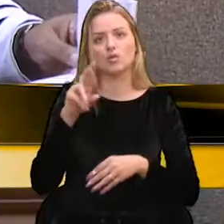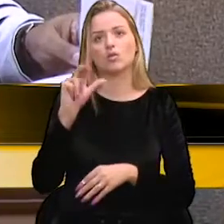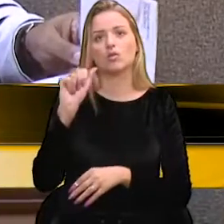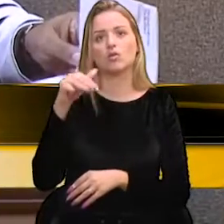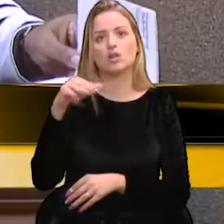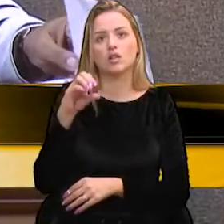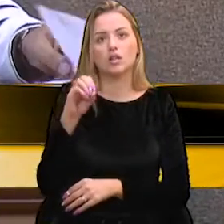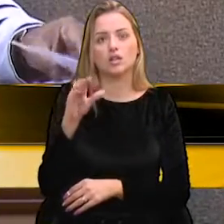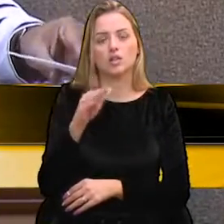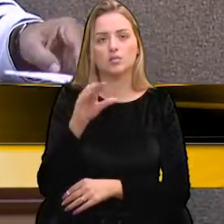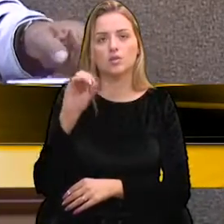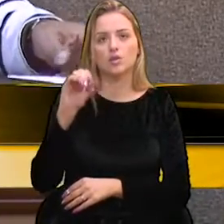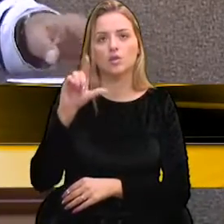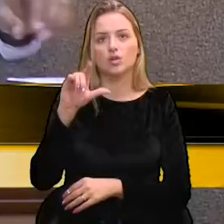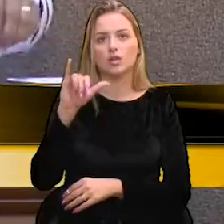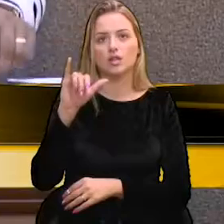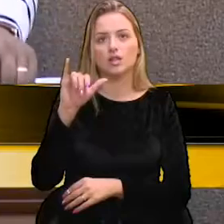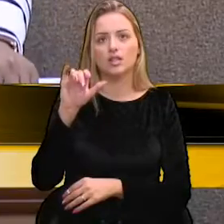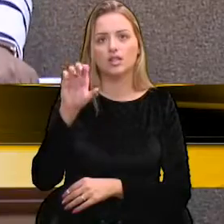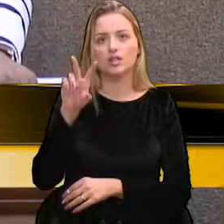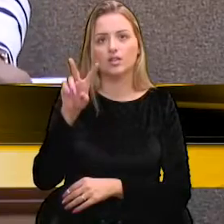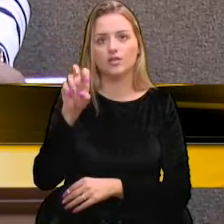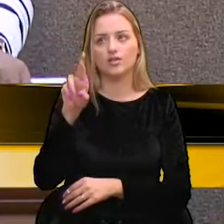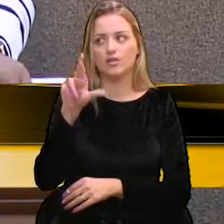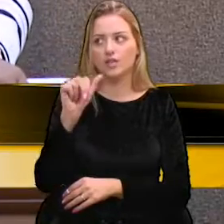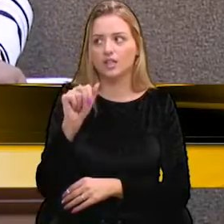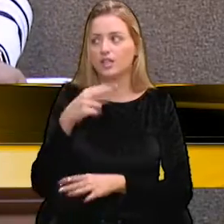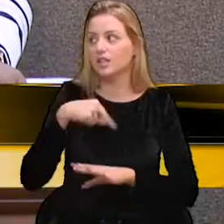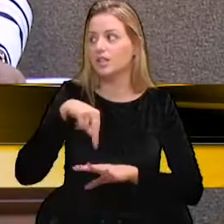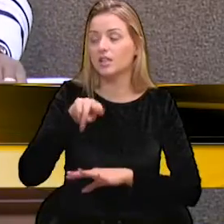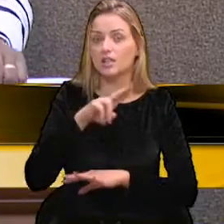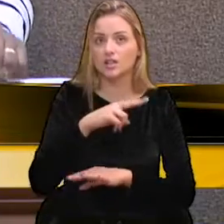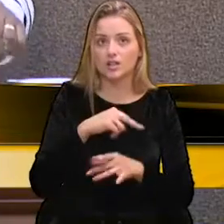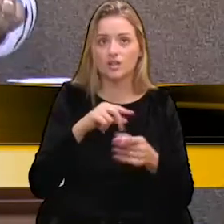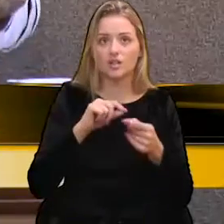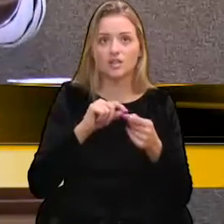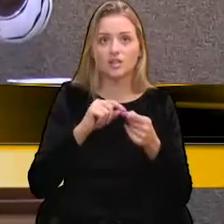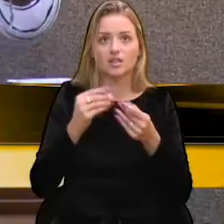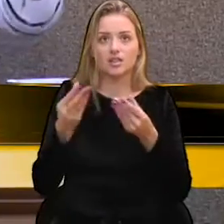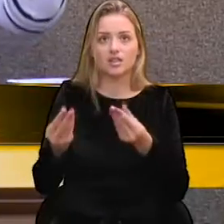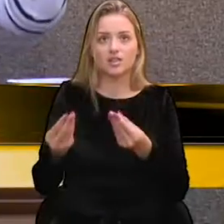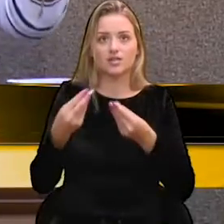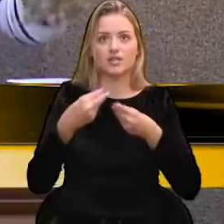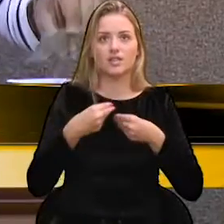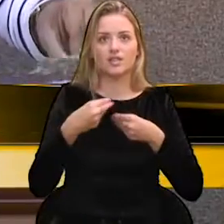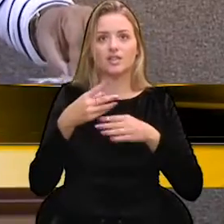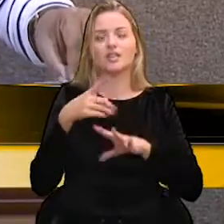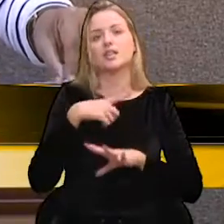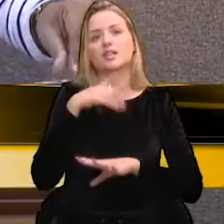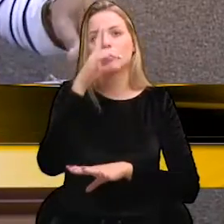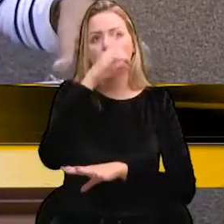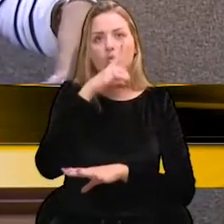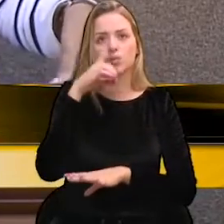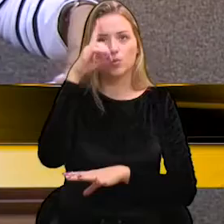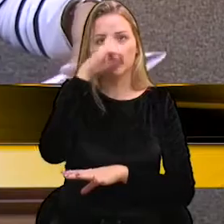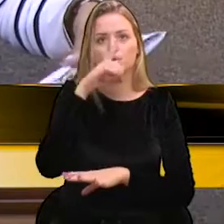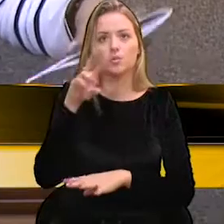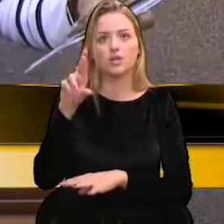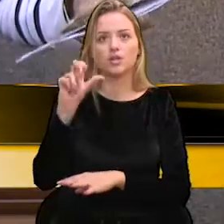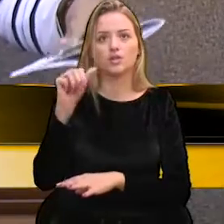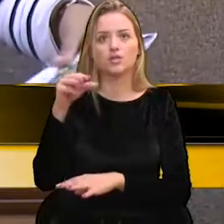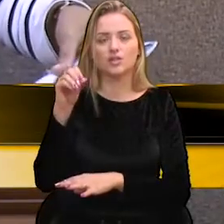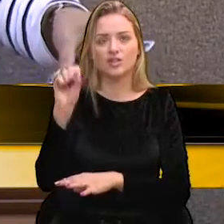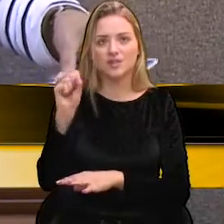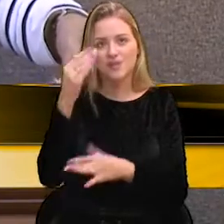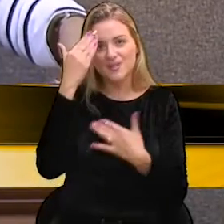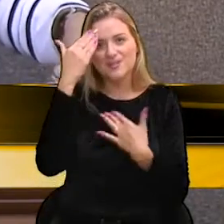ali um dia, um final de semana antes da Páscoa, um ramo de oliveira que nós fizemos o Domingo de Ramos. Então queria agradecer a Vossa Excelência por